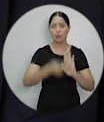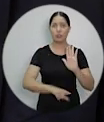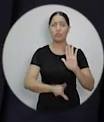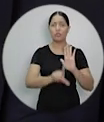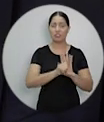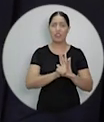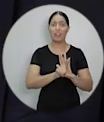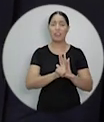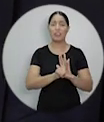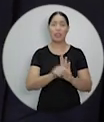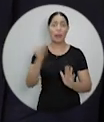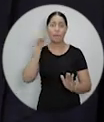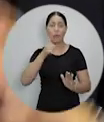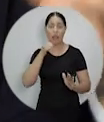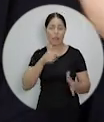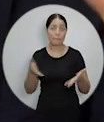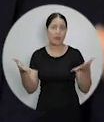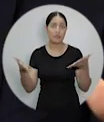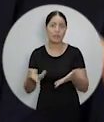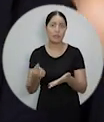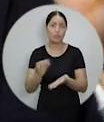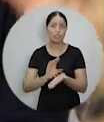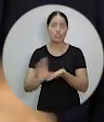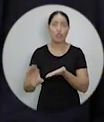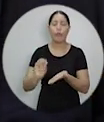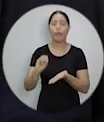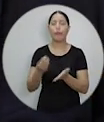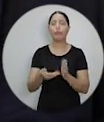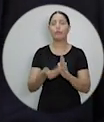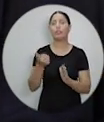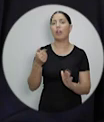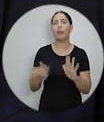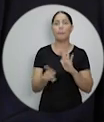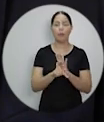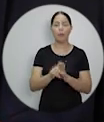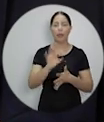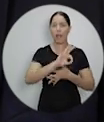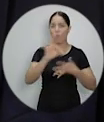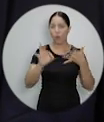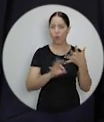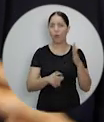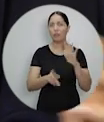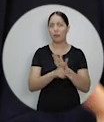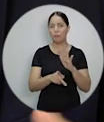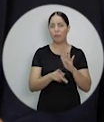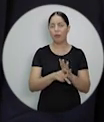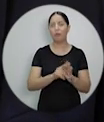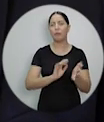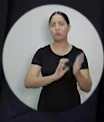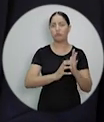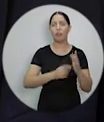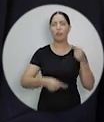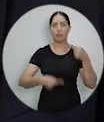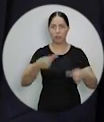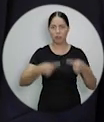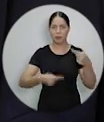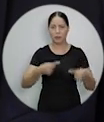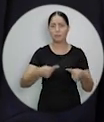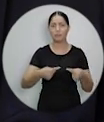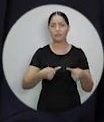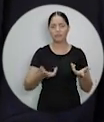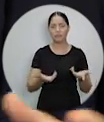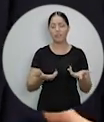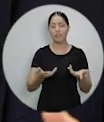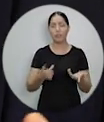ou tirar a verba das mulheres ou tirar essa questão da cota, parte da cota de mulheres nas